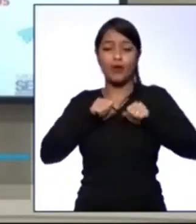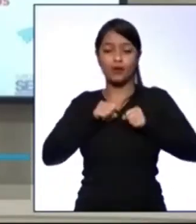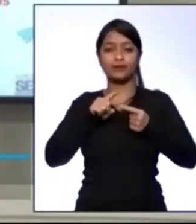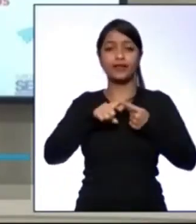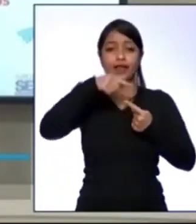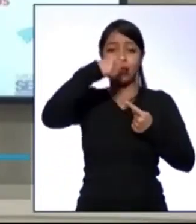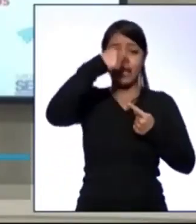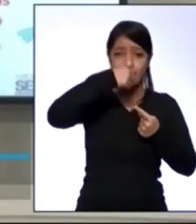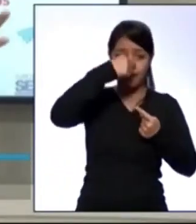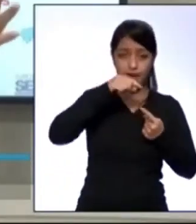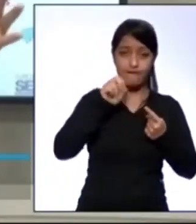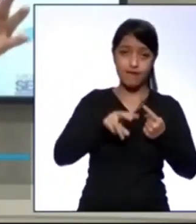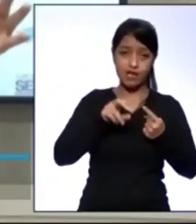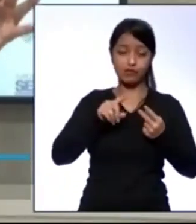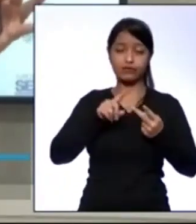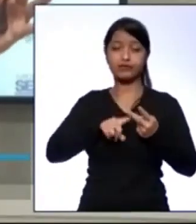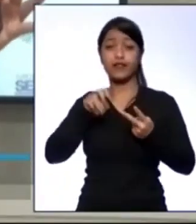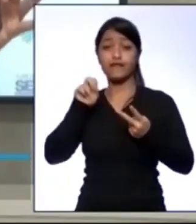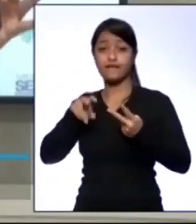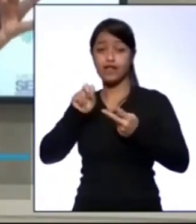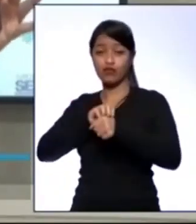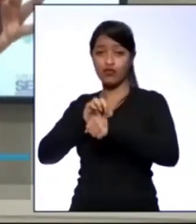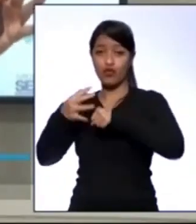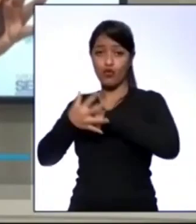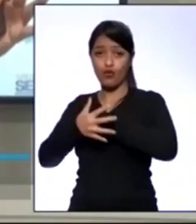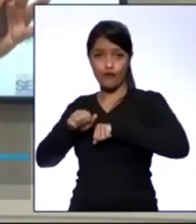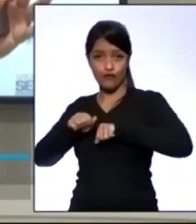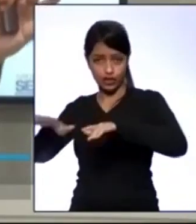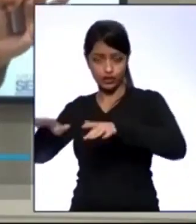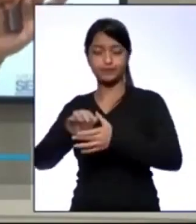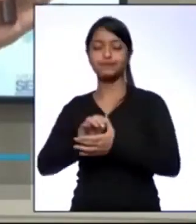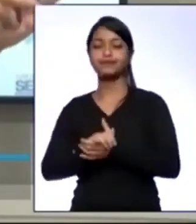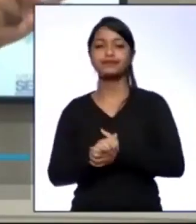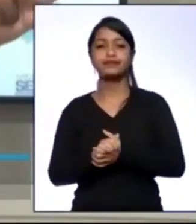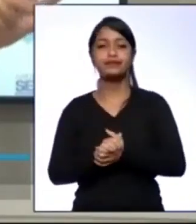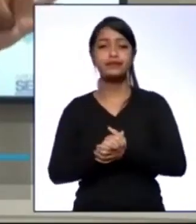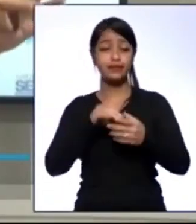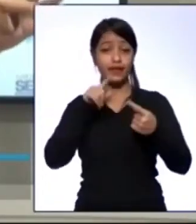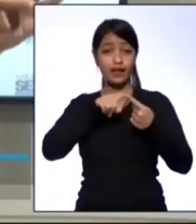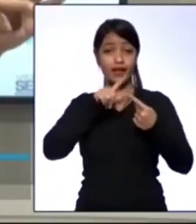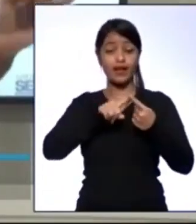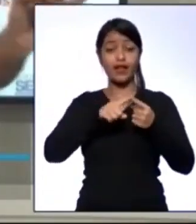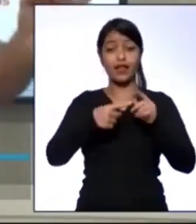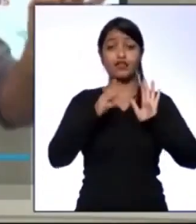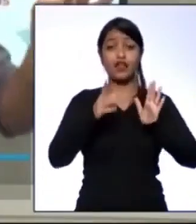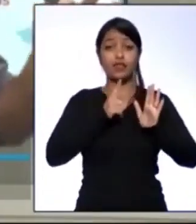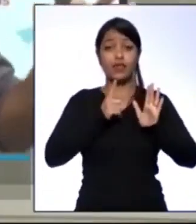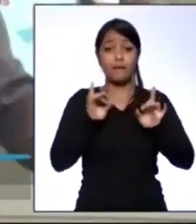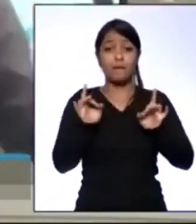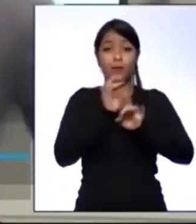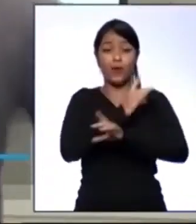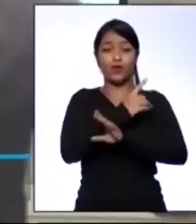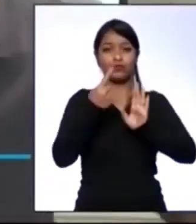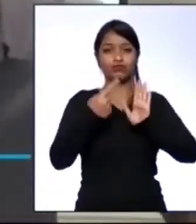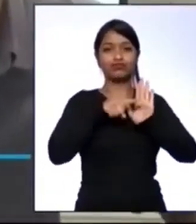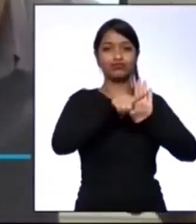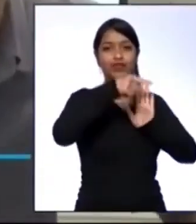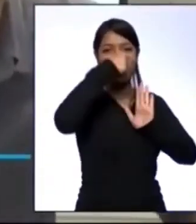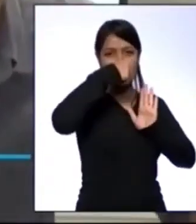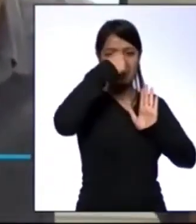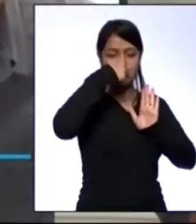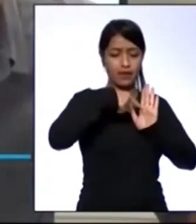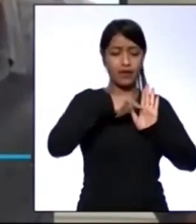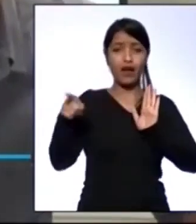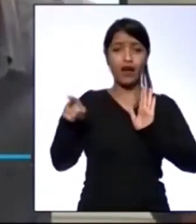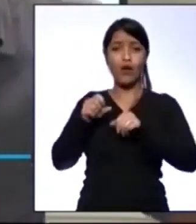ao mesmo tempo. O que você produziu contra a gripe, o anticorpo que você produziu contra a gripe, não vai resolver o seu problema com